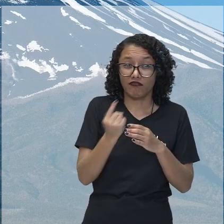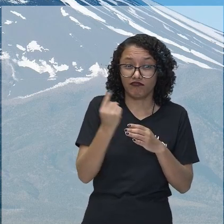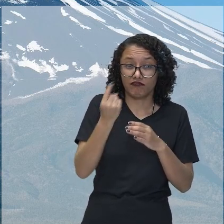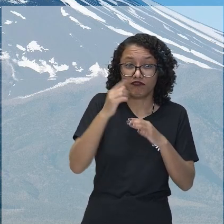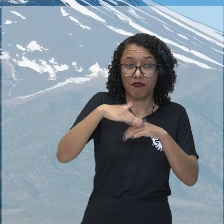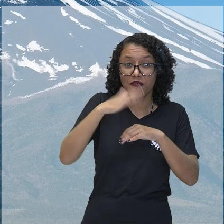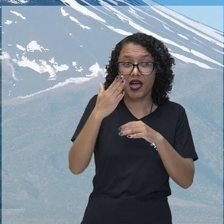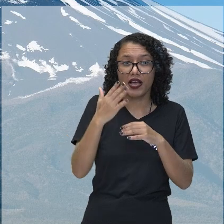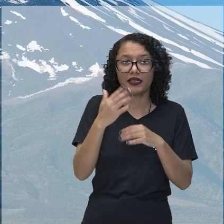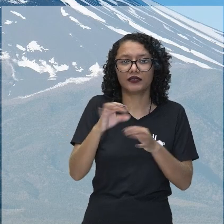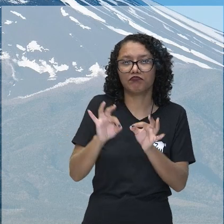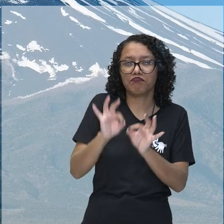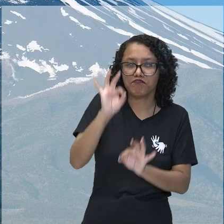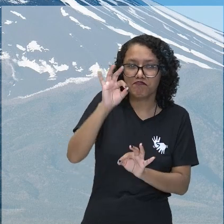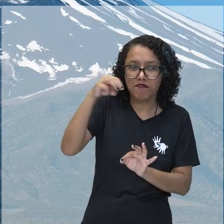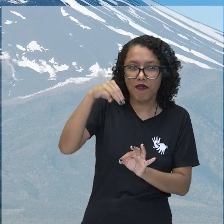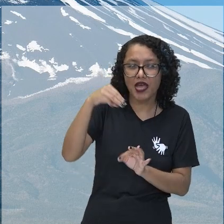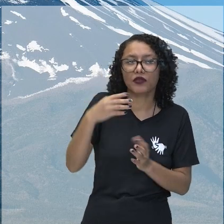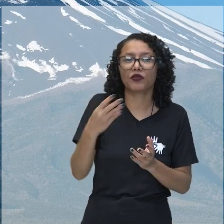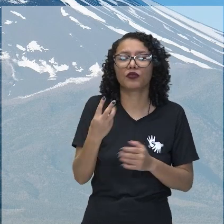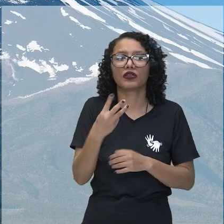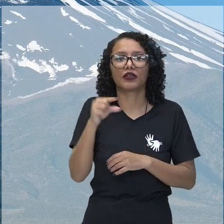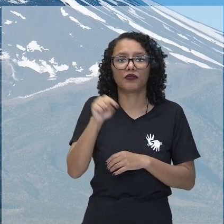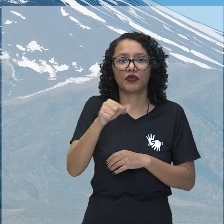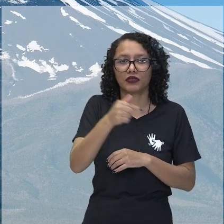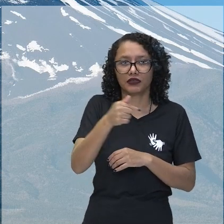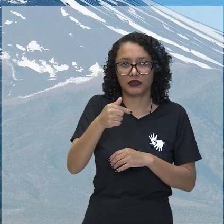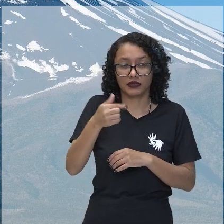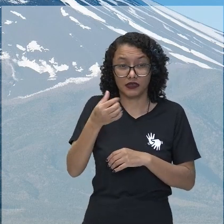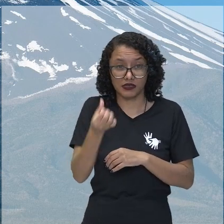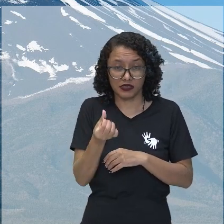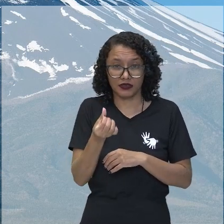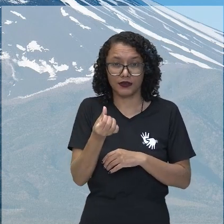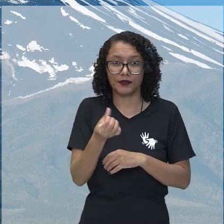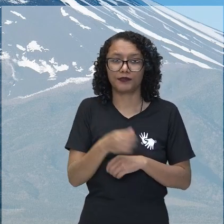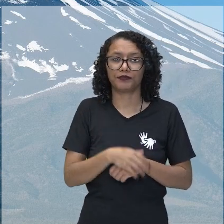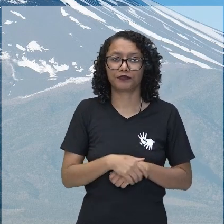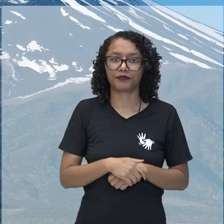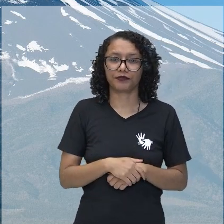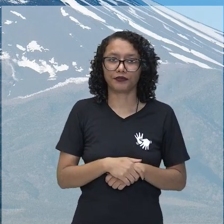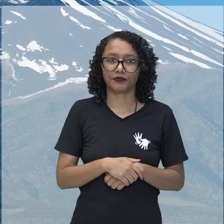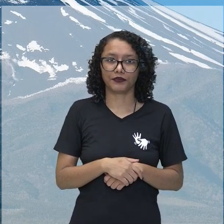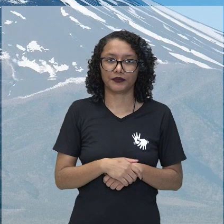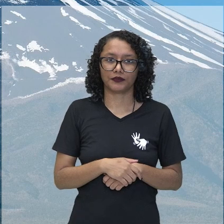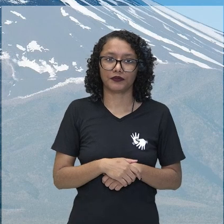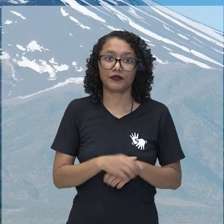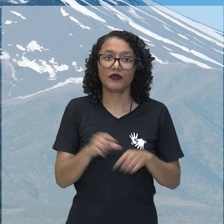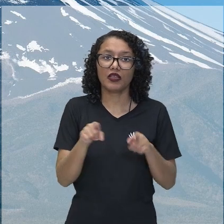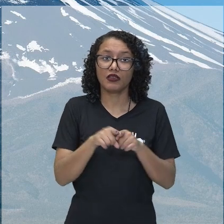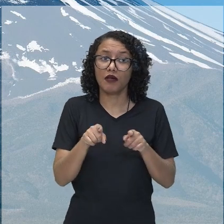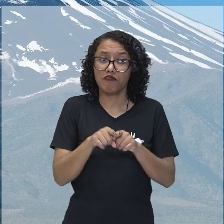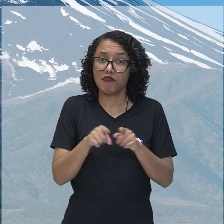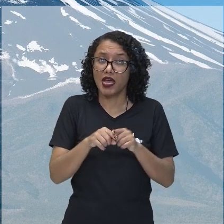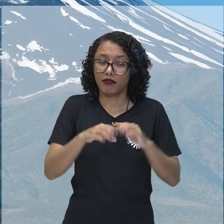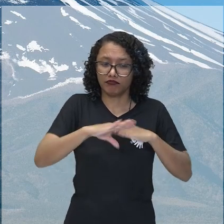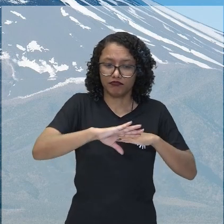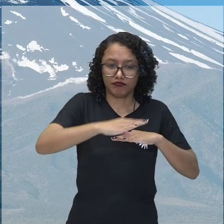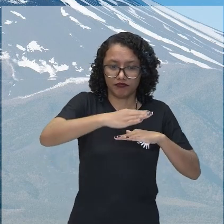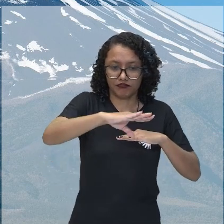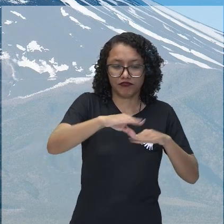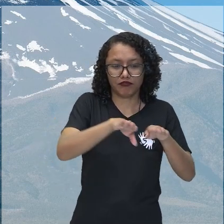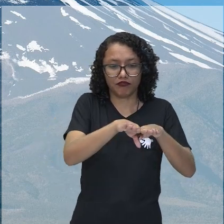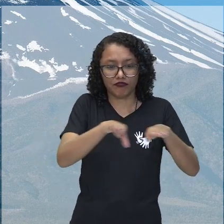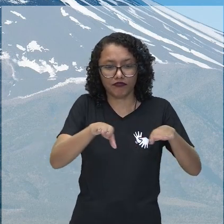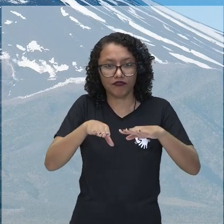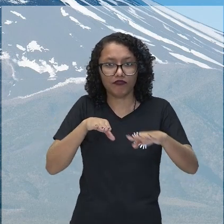3.776 metros. Também em relação ao relevo do Japão, gente, vai ter também planaltos e planícies. As